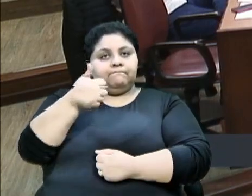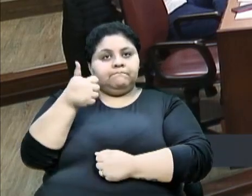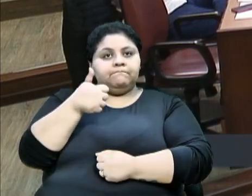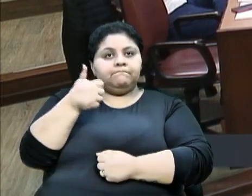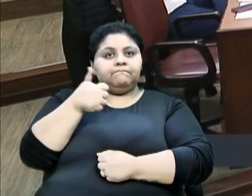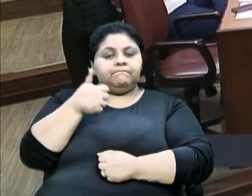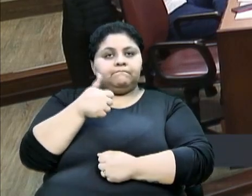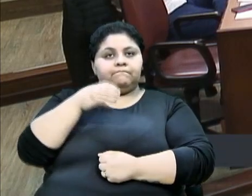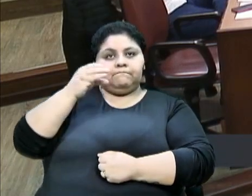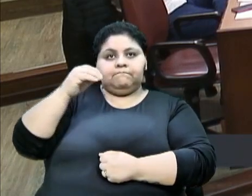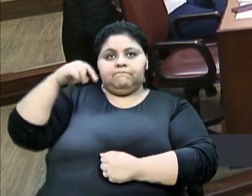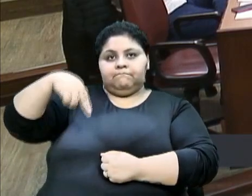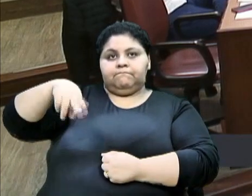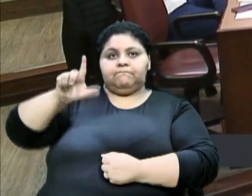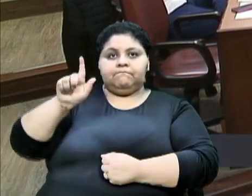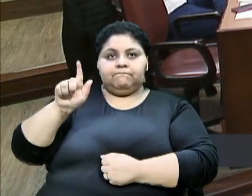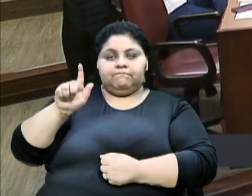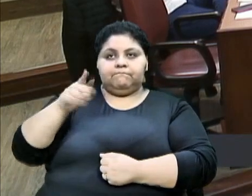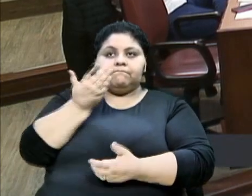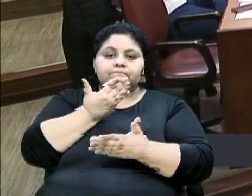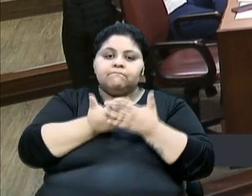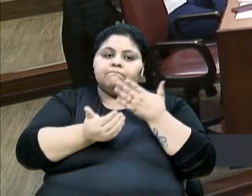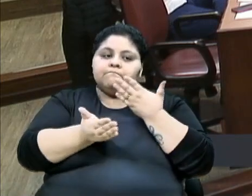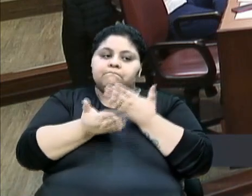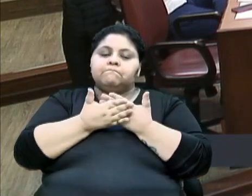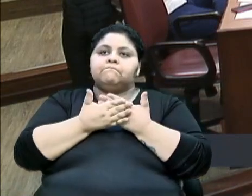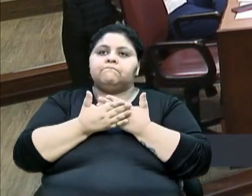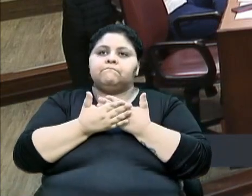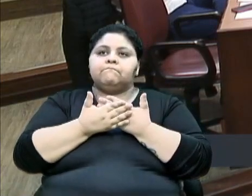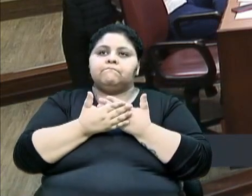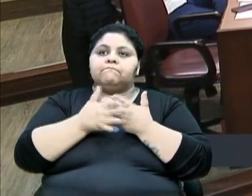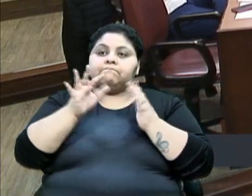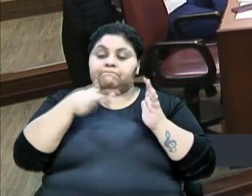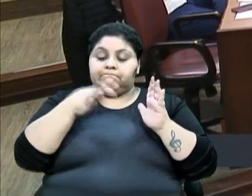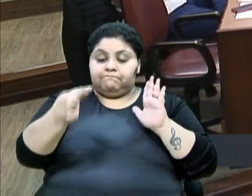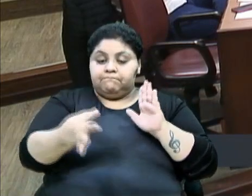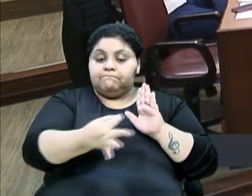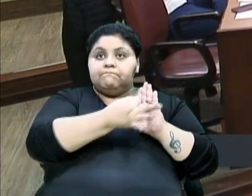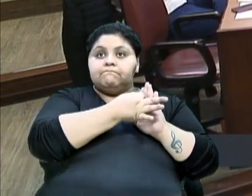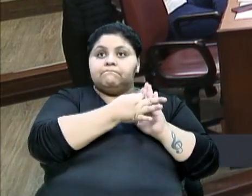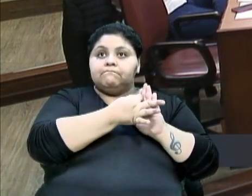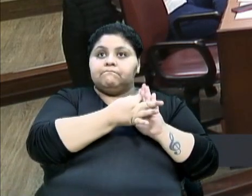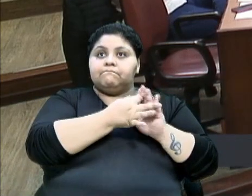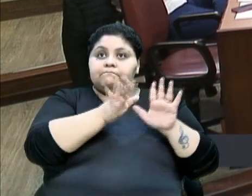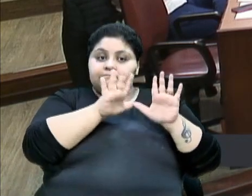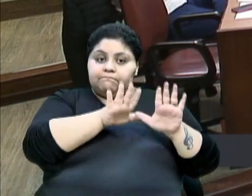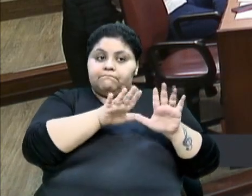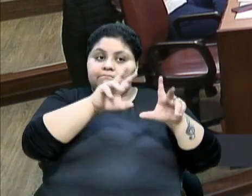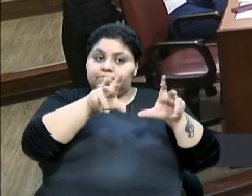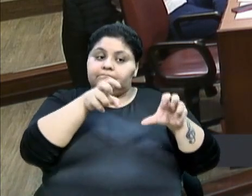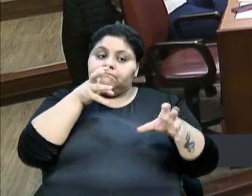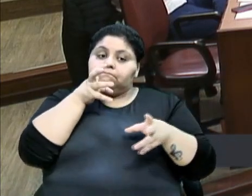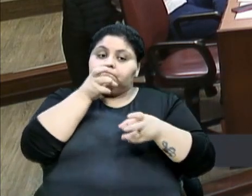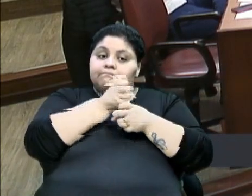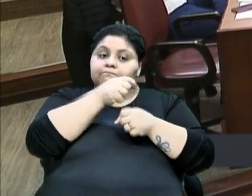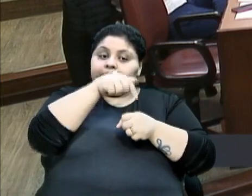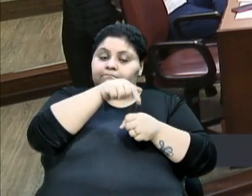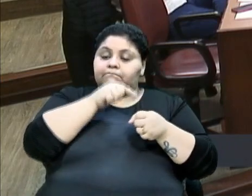precisamos tratar na saúde pública, então. Cadê as castrações no município de Caxias do Sul? Aonde estão as castrações que desde março nós não